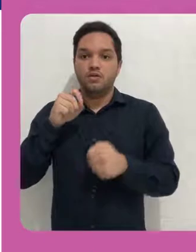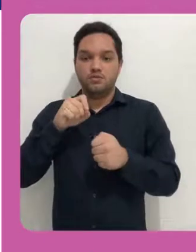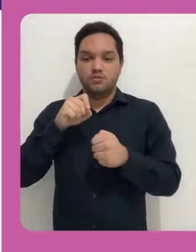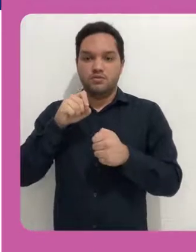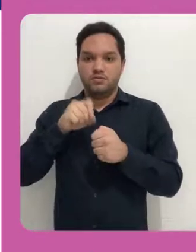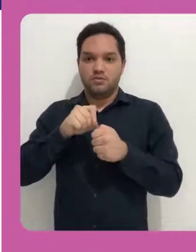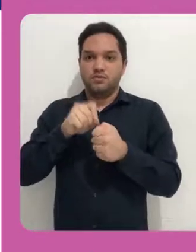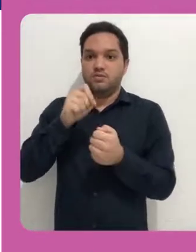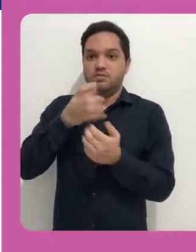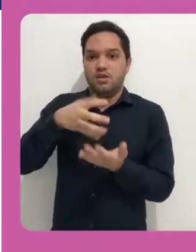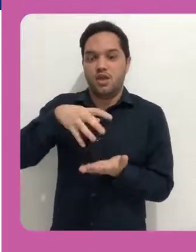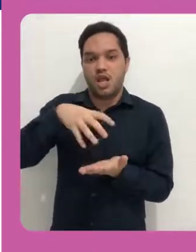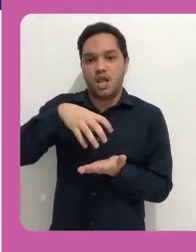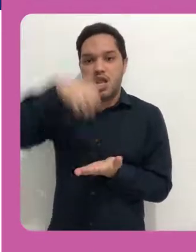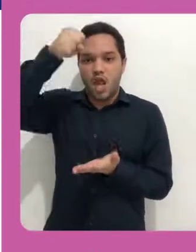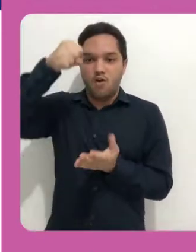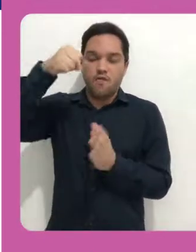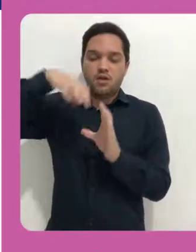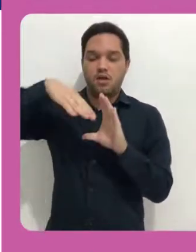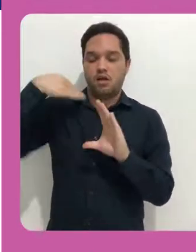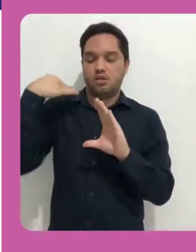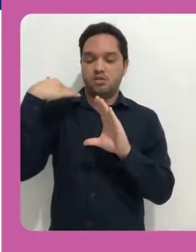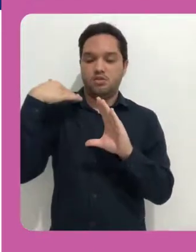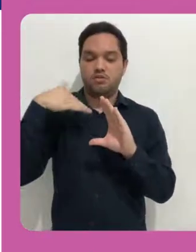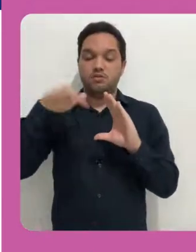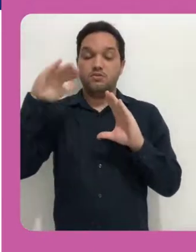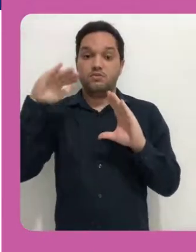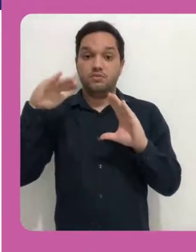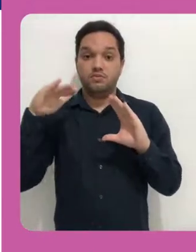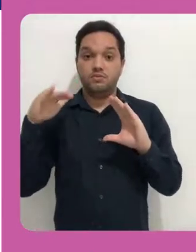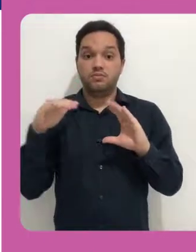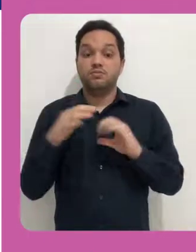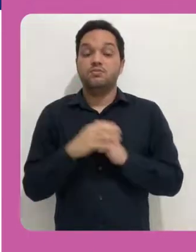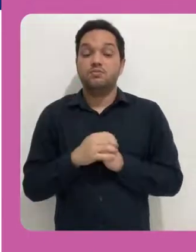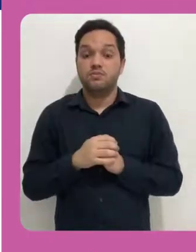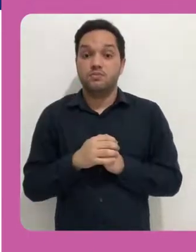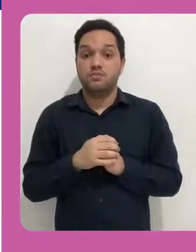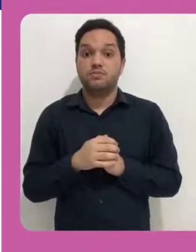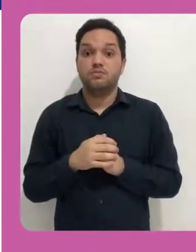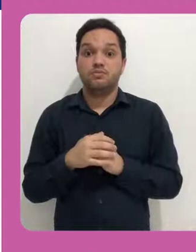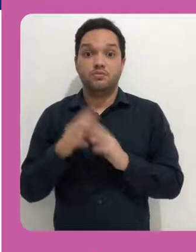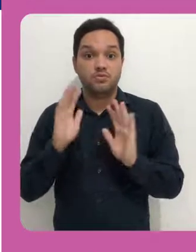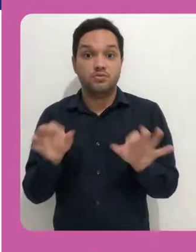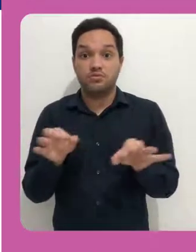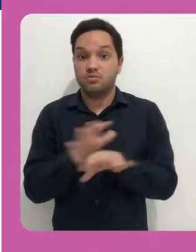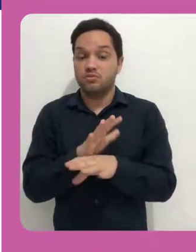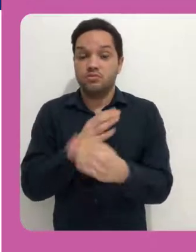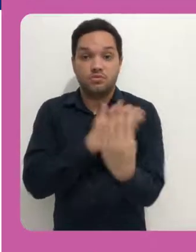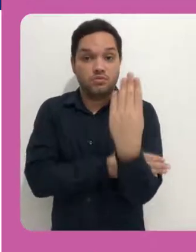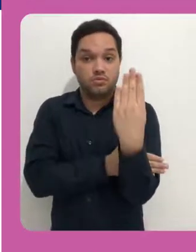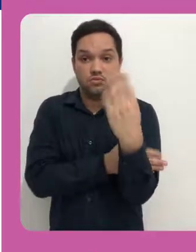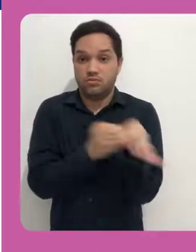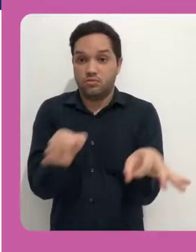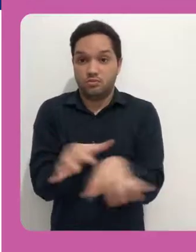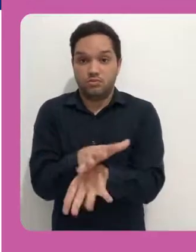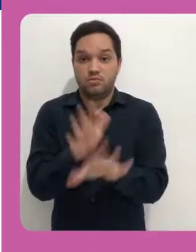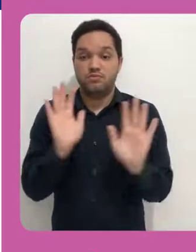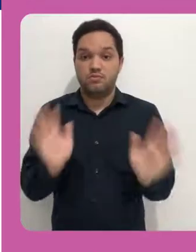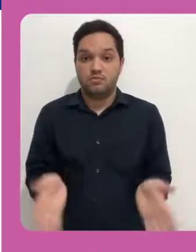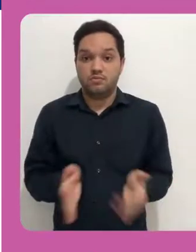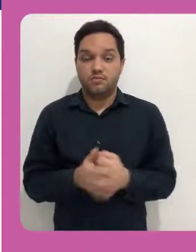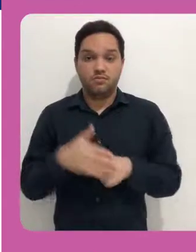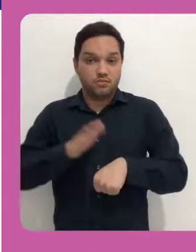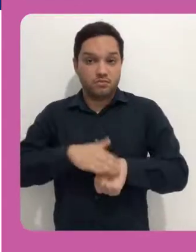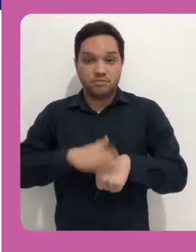já cria a pasta para você. Vejam. Deixa eu desativar aqui para vocês verem como é que fica. Fica